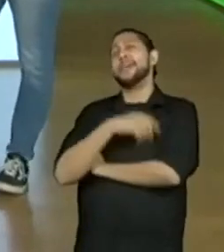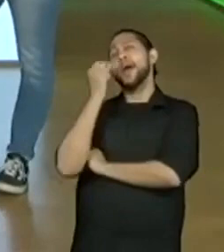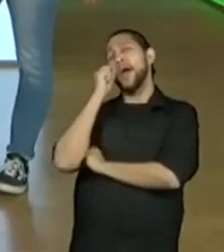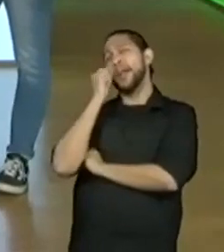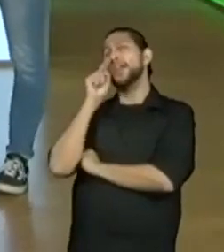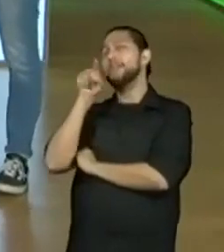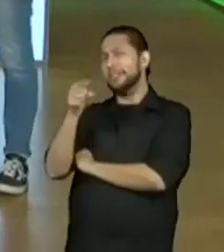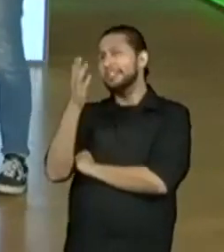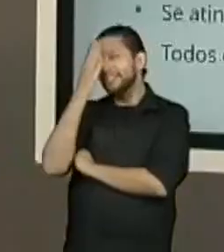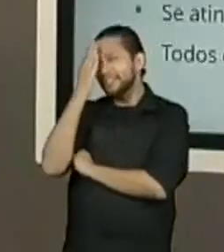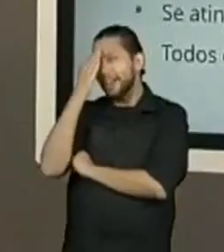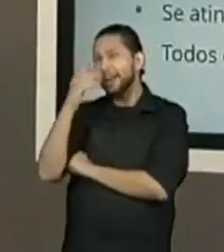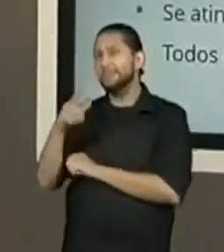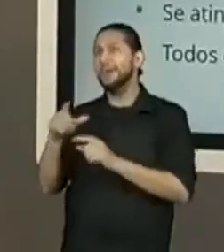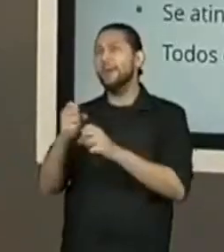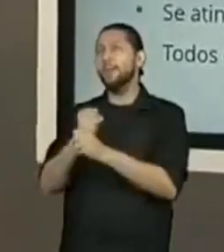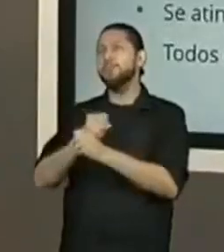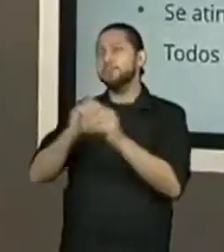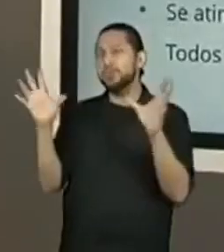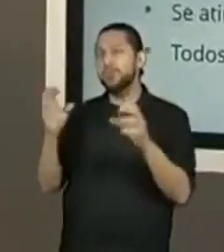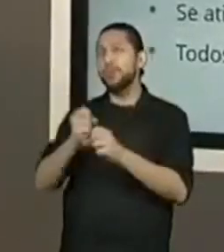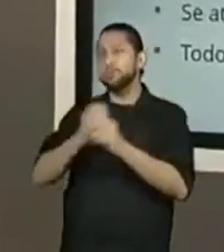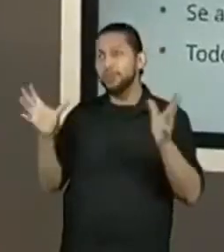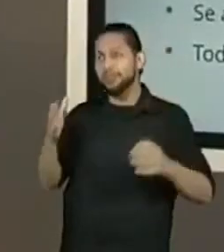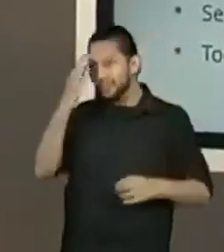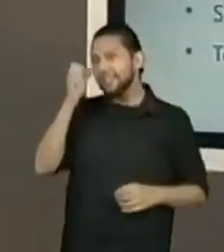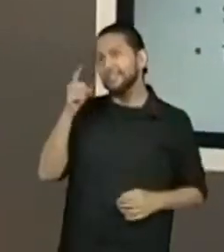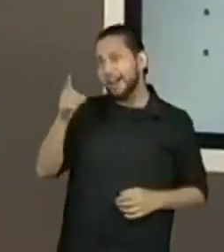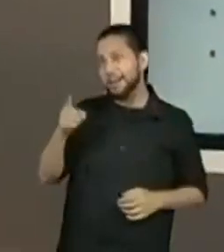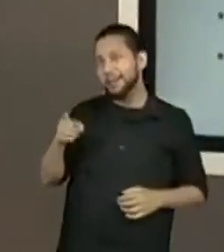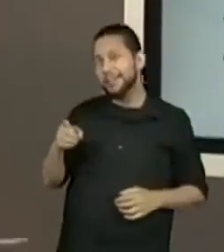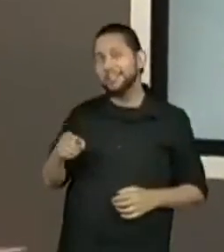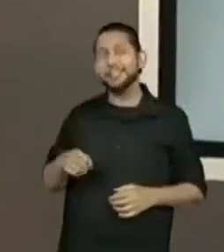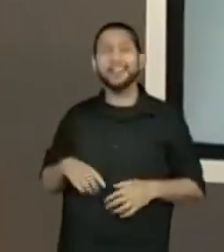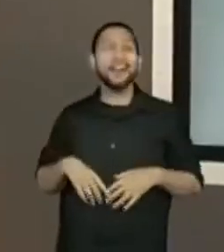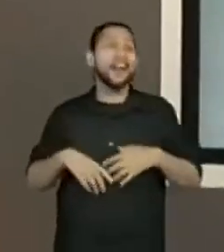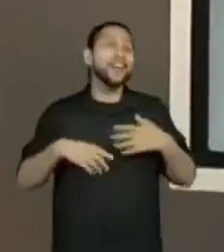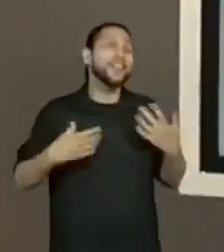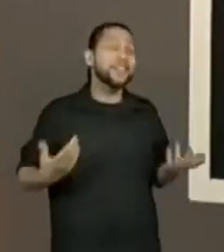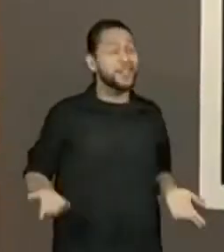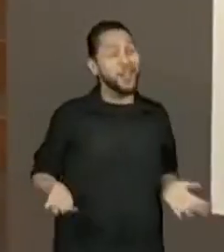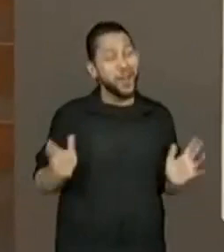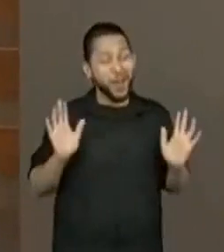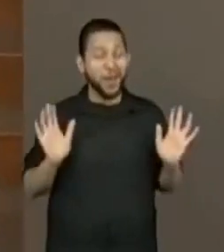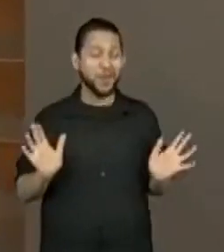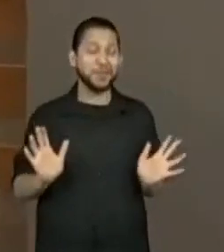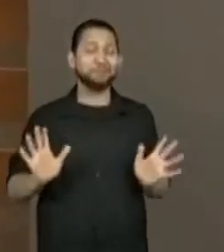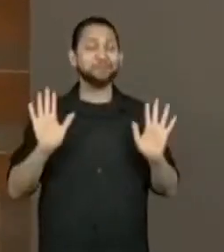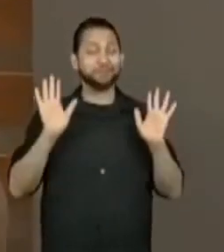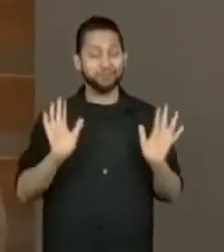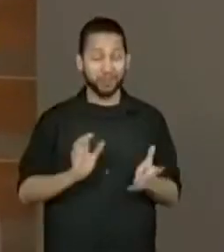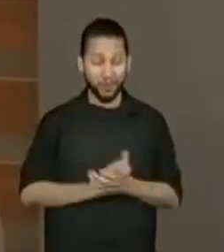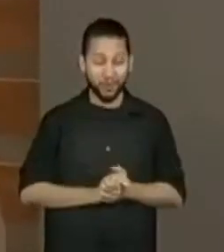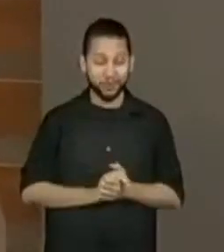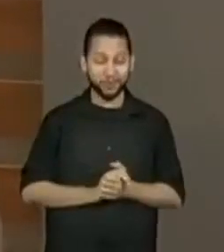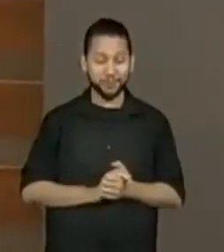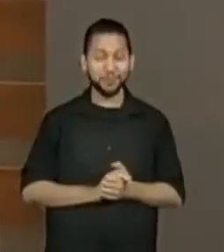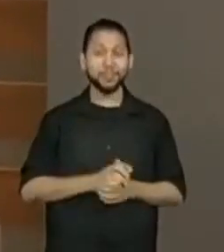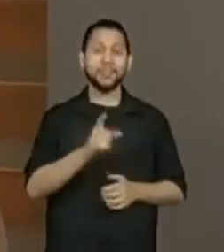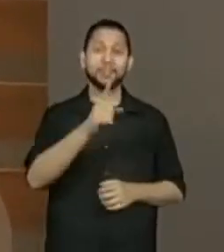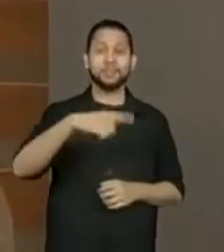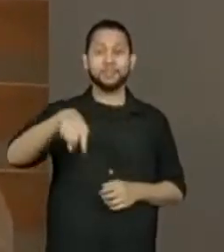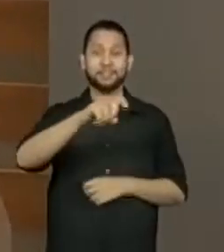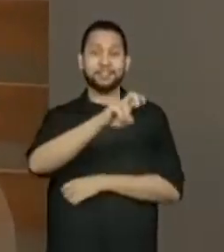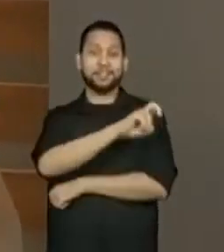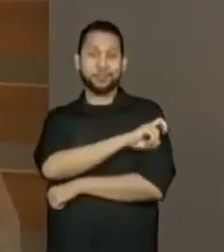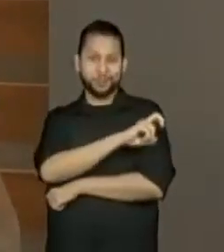informação. Mas, vamos lá. Não tem muito a ver com isso. Por quê? É que vocês do quinto ano não